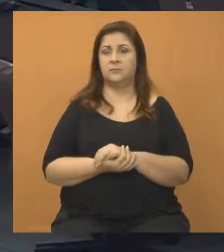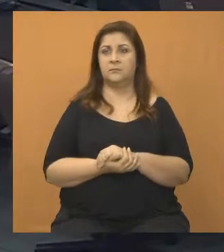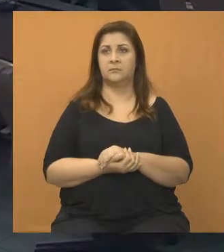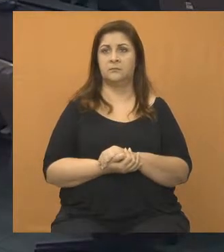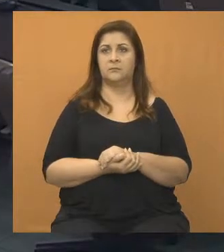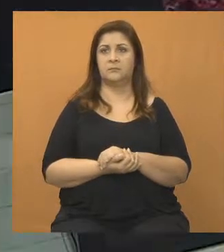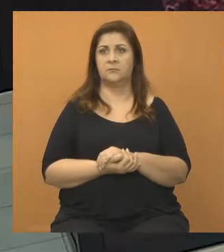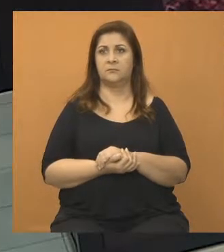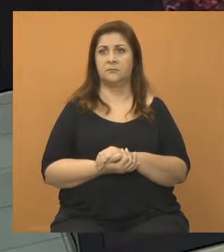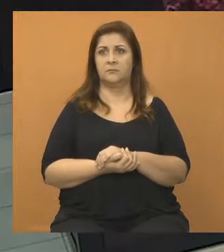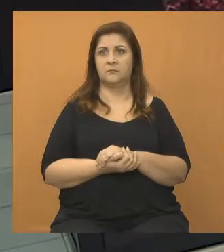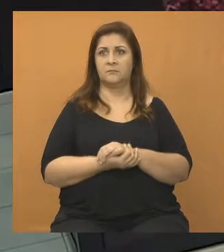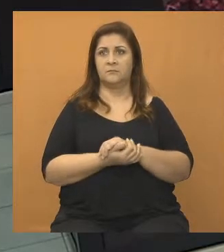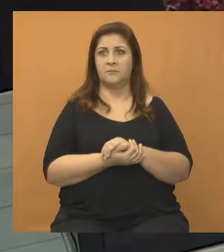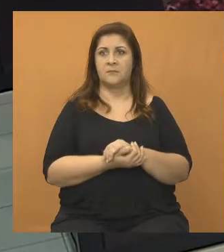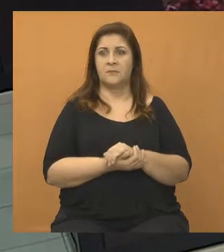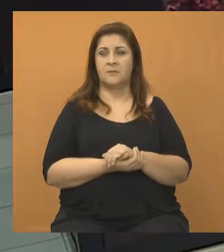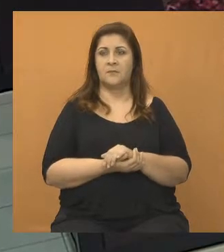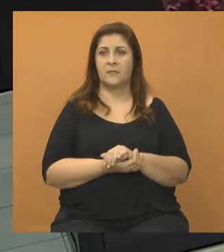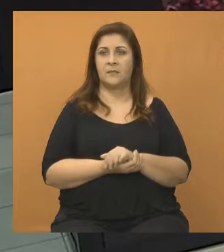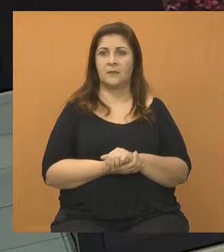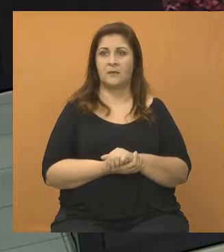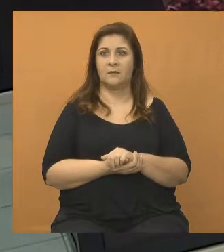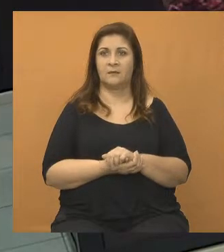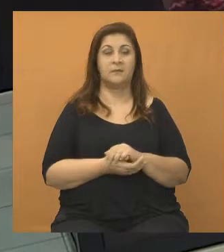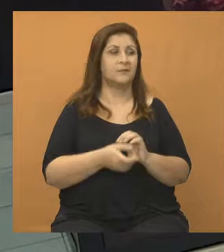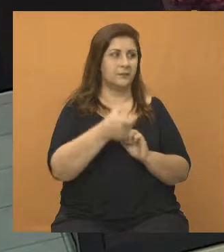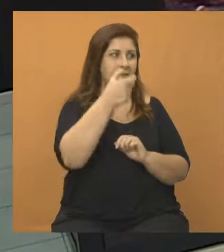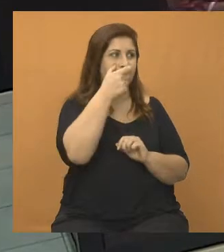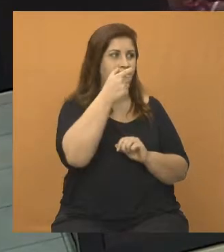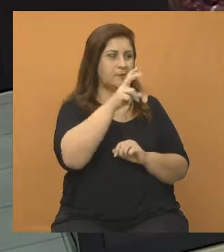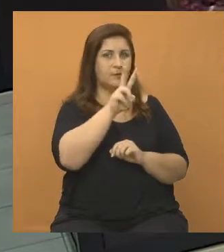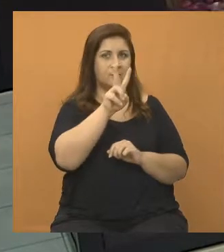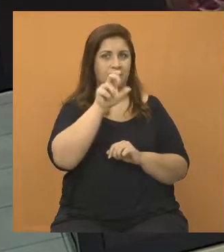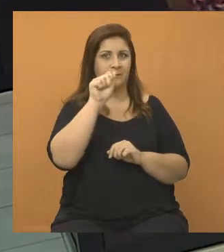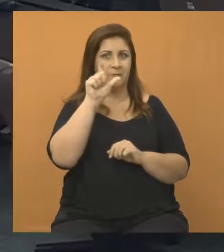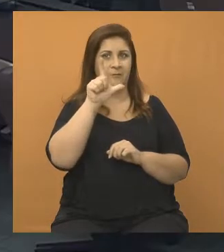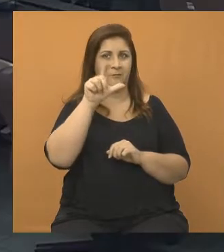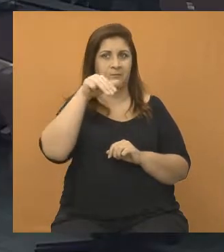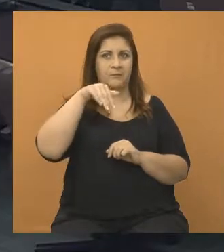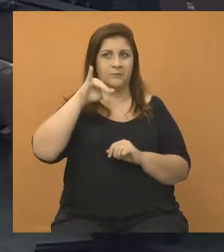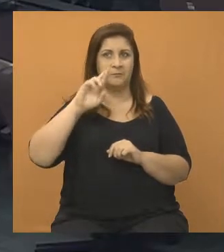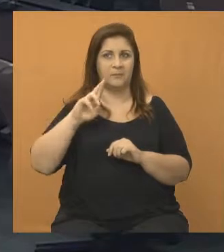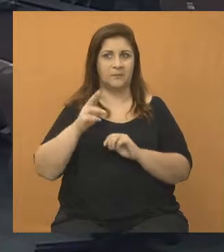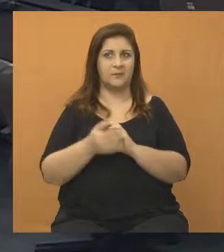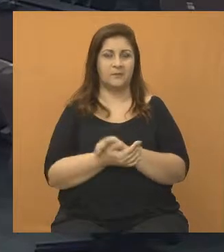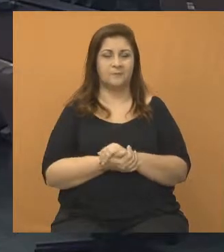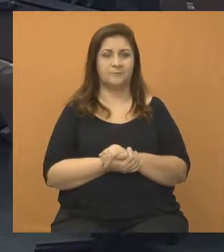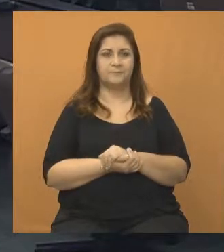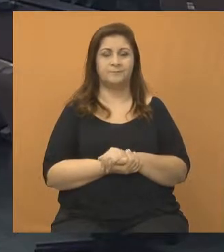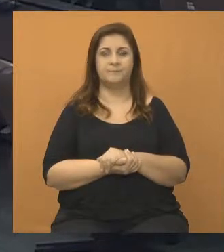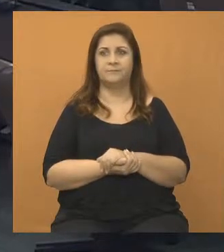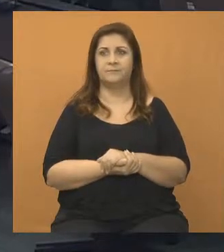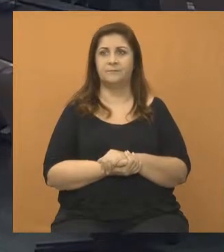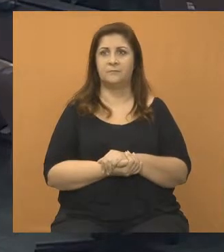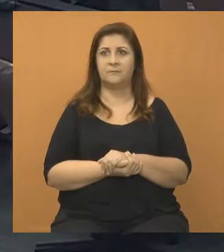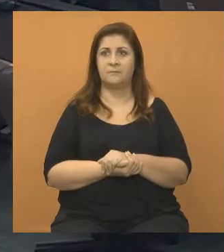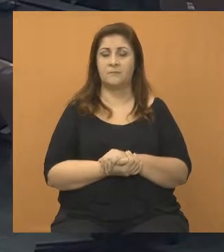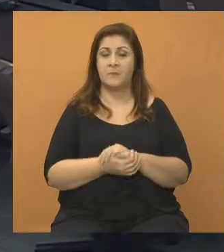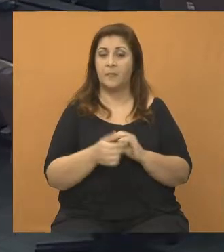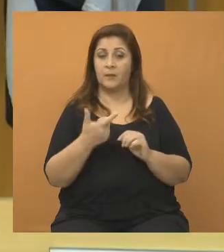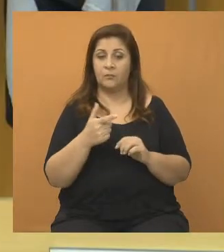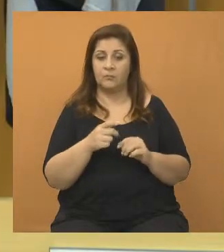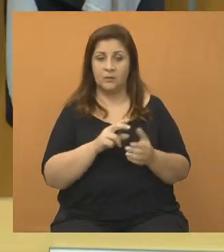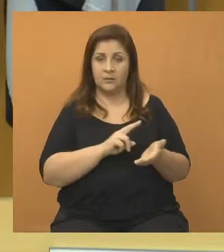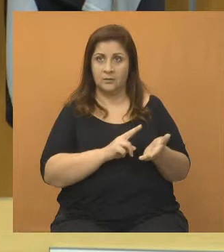A gente tá... já olhando o lugar aí, viu, Valmir, para futuro. Mas o fato de não estar aqui na apresentação é que, como